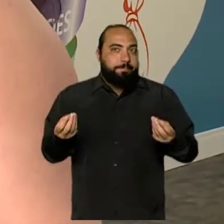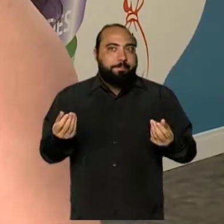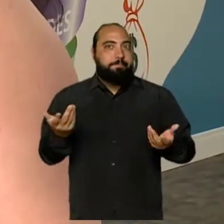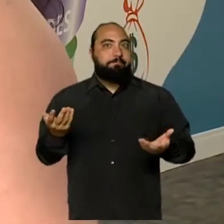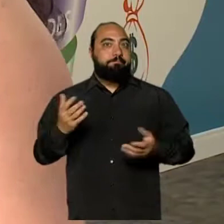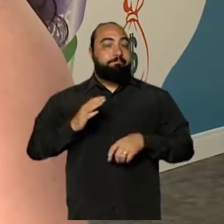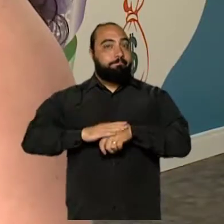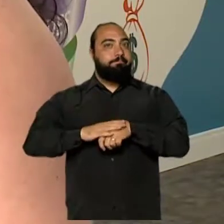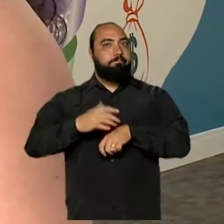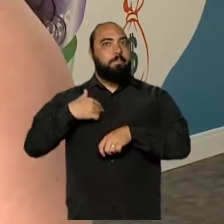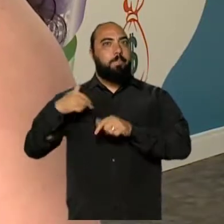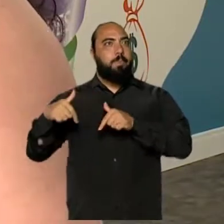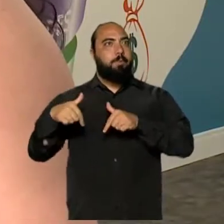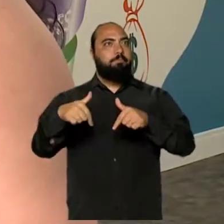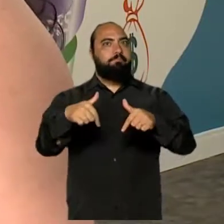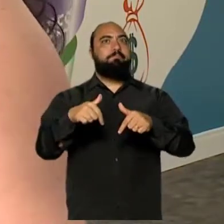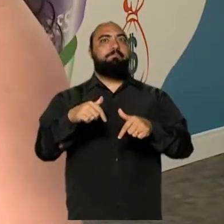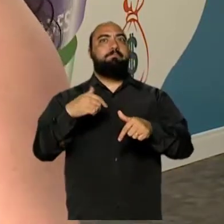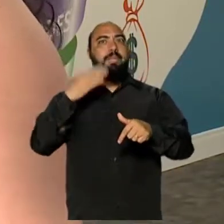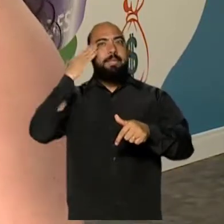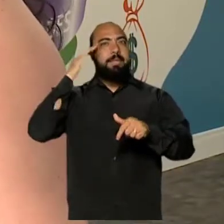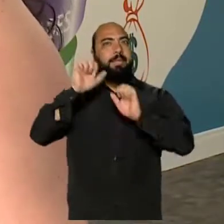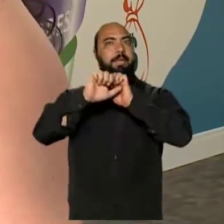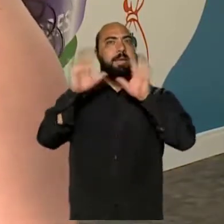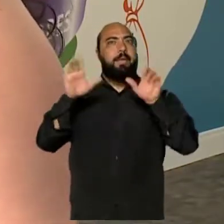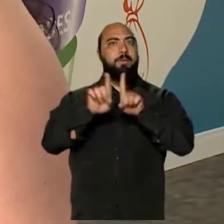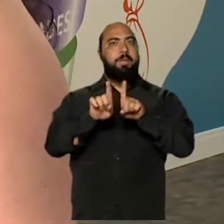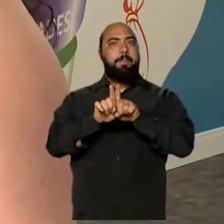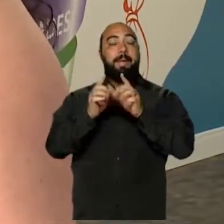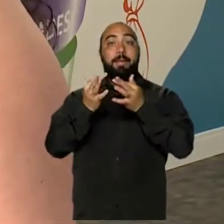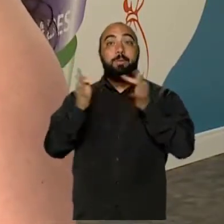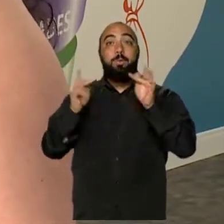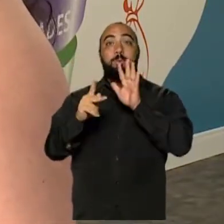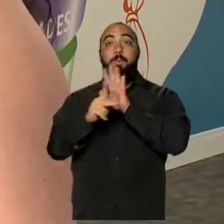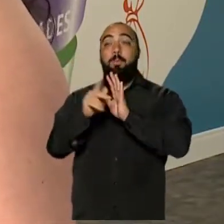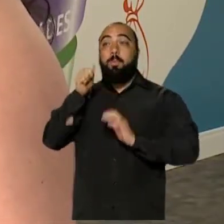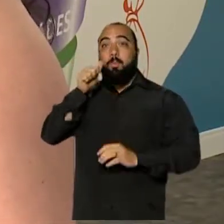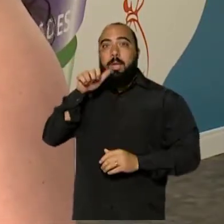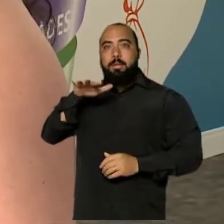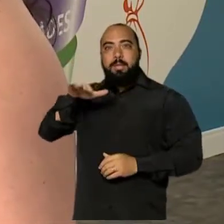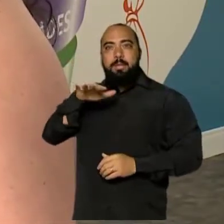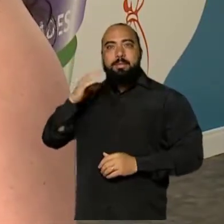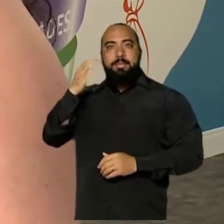eu estar à frente, eu entender a dor e também, as dores também dessas mulheres na ciência, né,